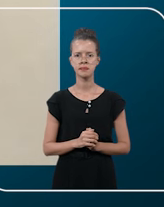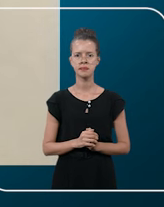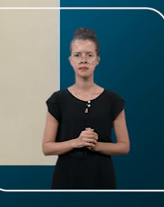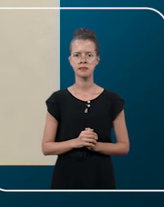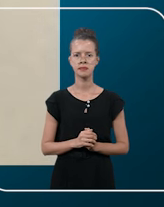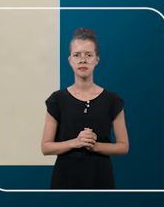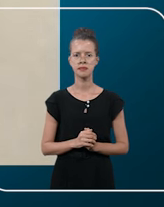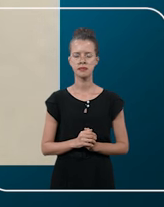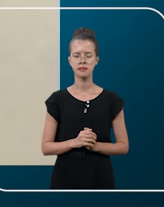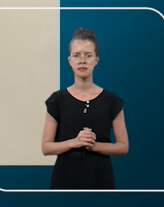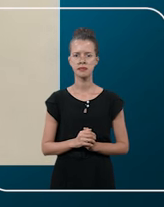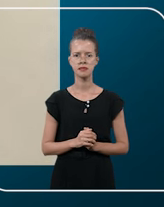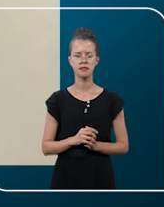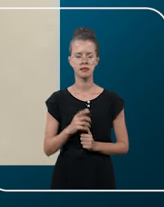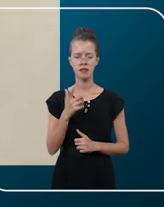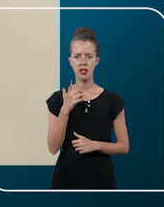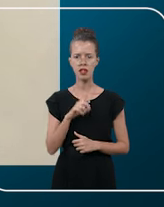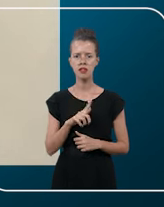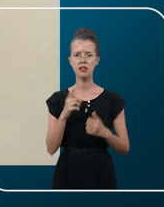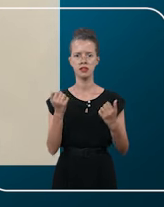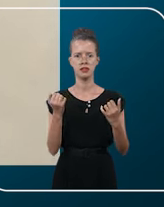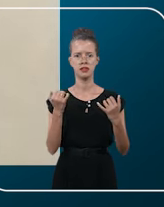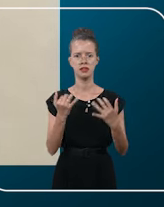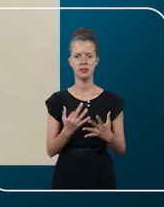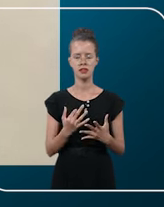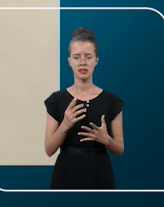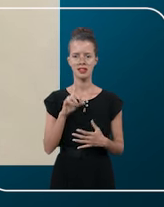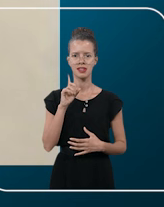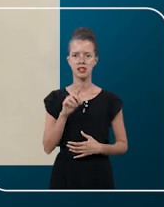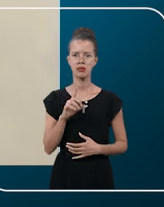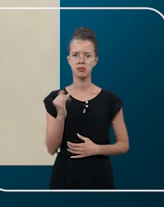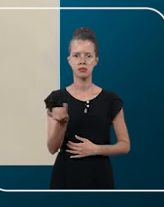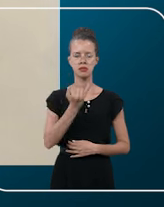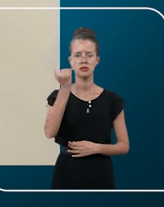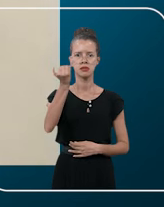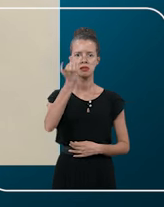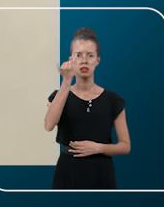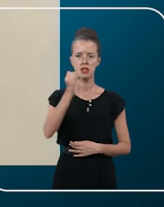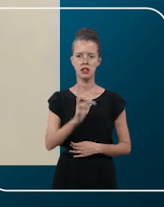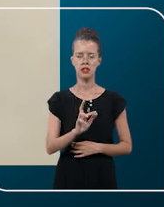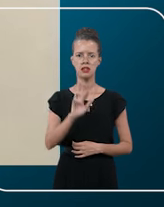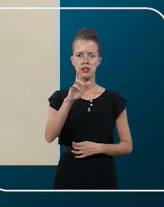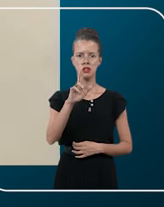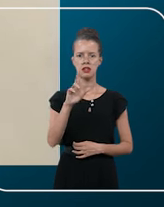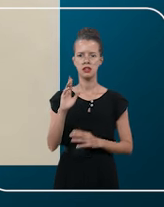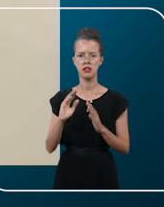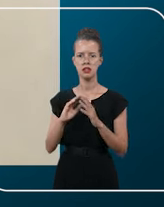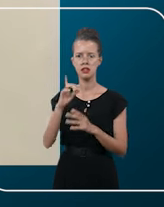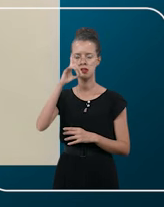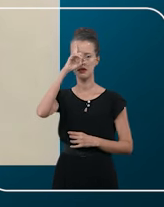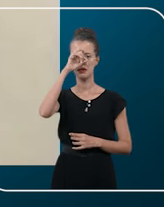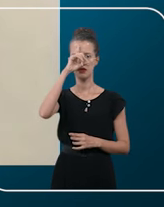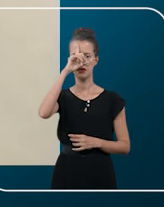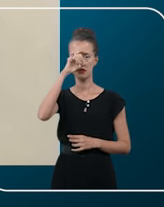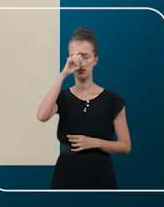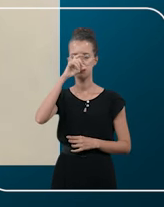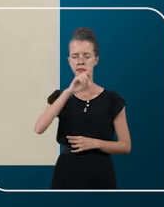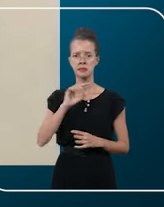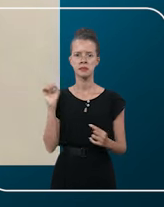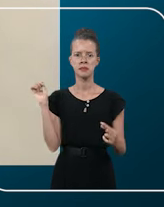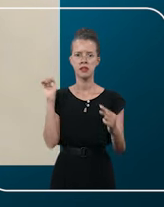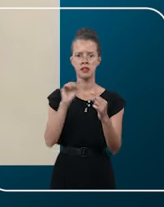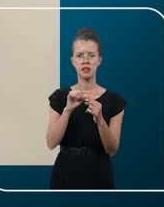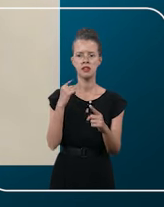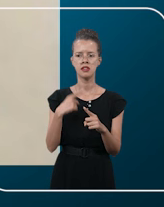Volta naquela questão que é decisiva. A responsabilidade do hospital aí vai ser objetiva, porque ela é